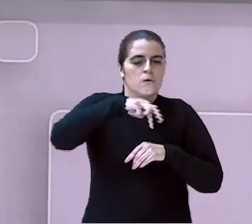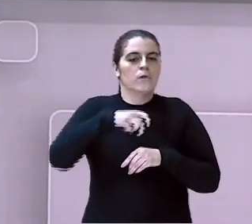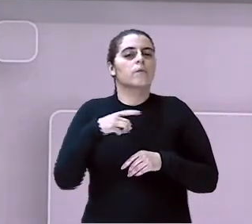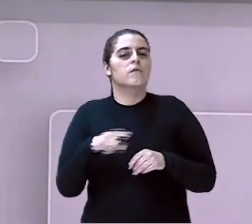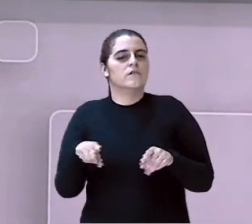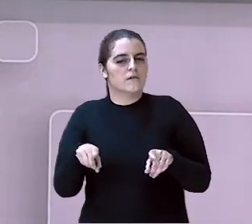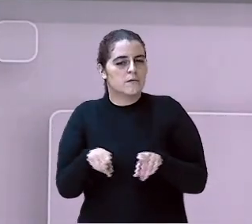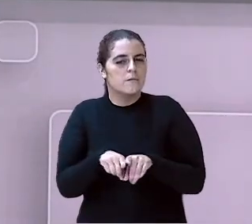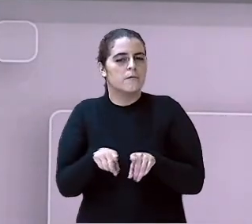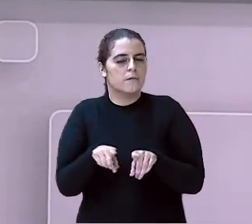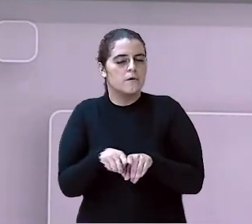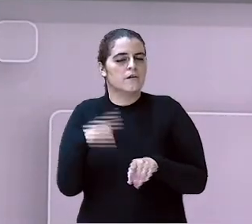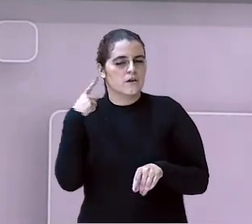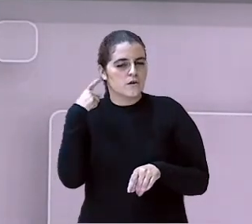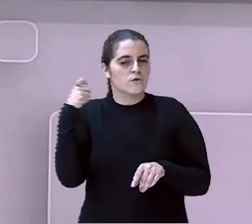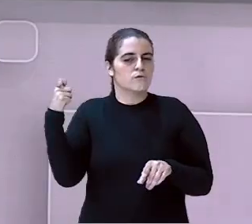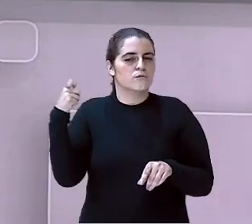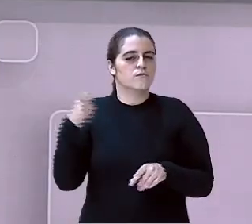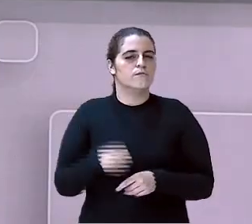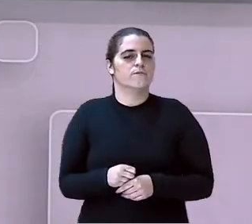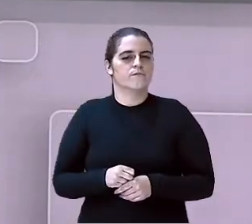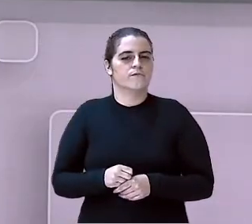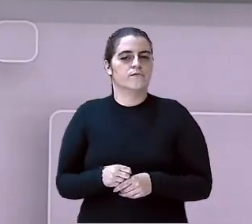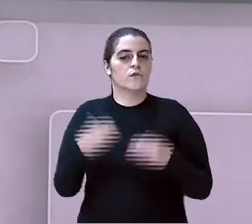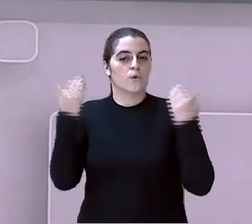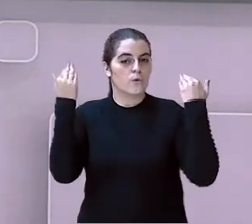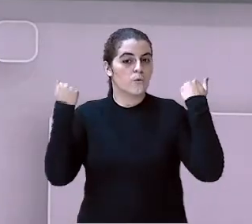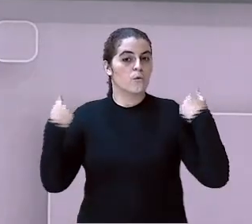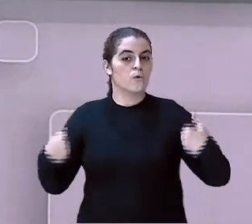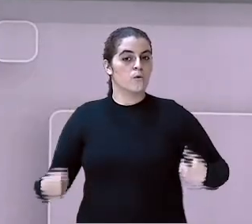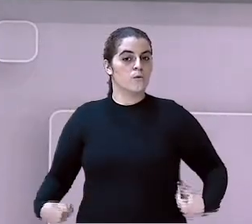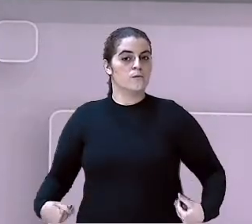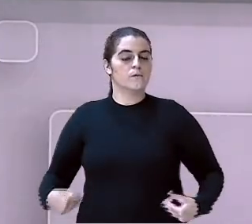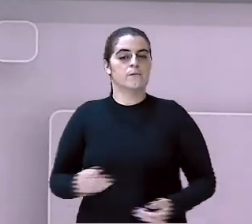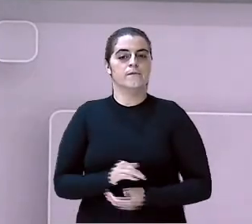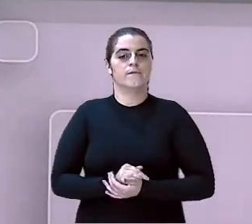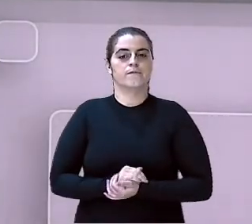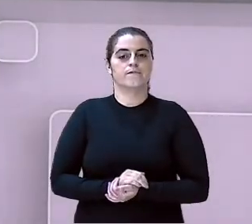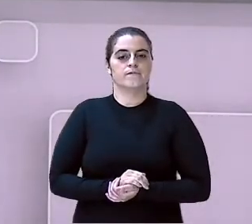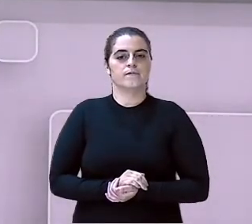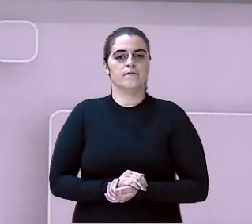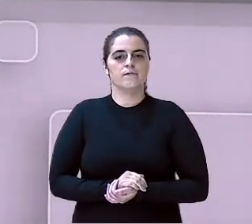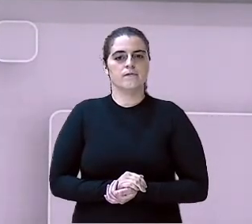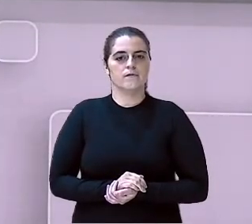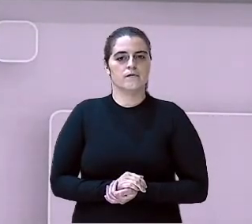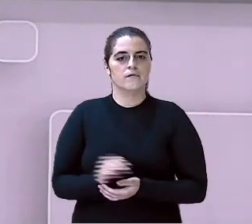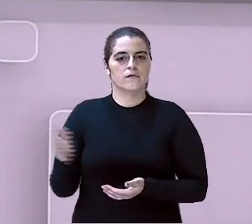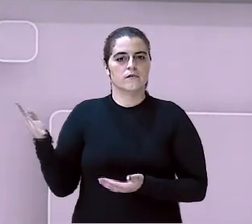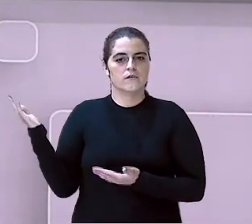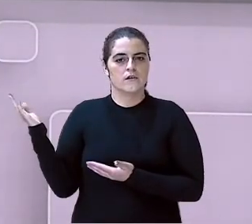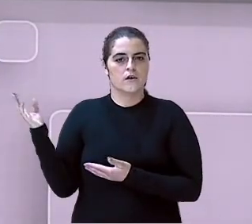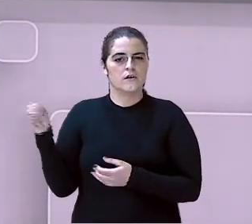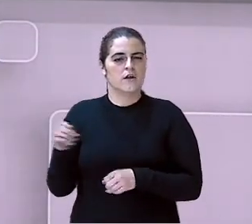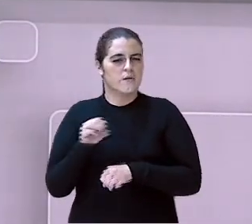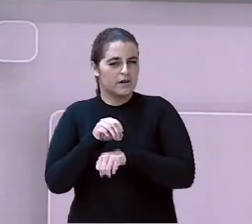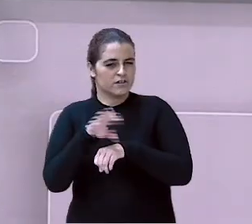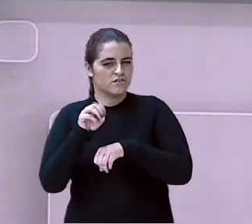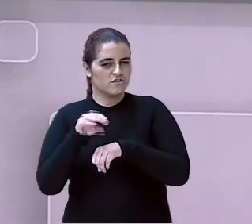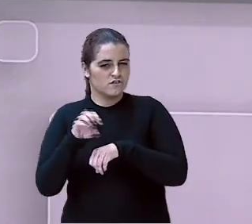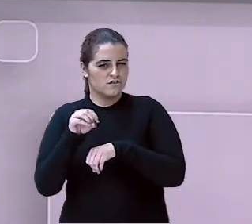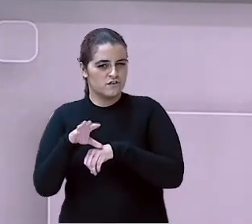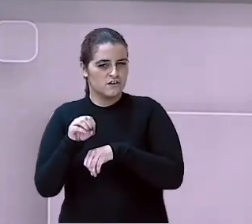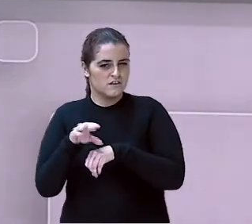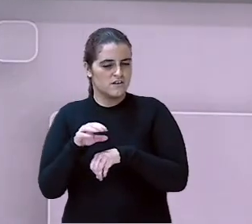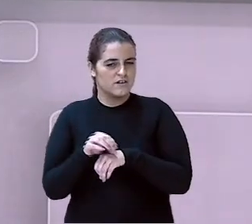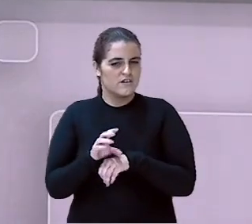Ainda assim, ele emite som. E isso é som que a gente pode fazer com o nosso corpo. Agora eu vou dar dica para